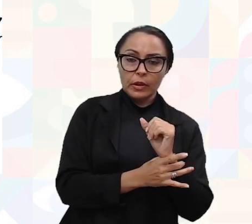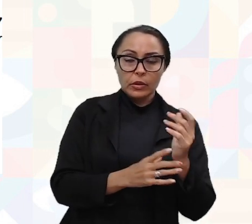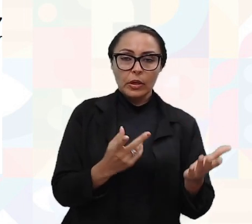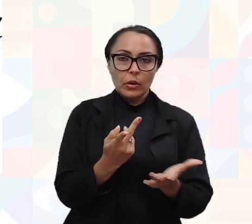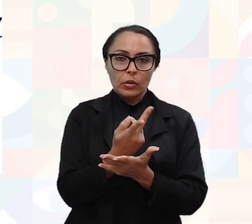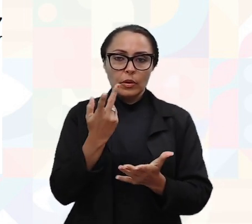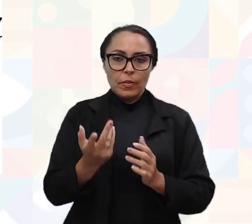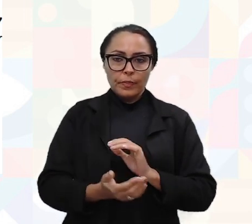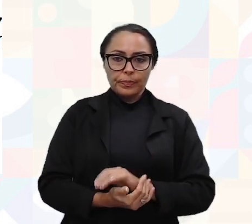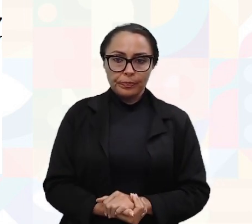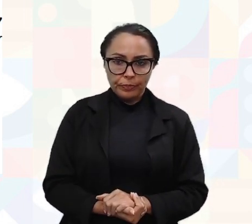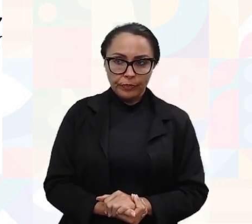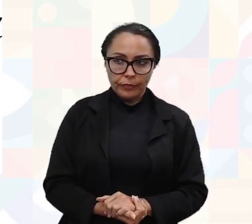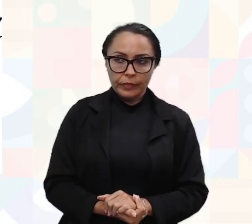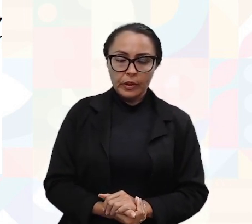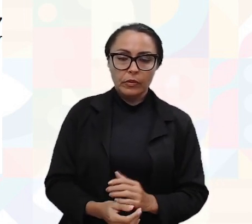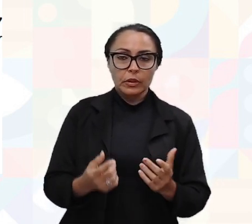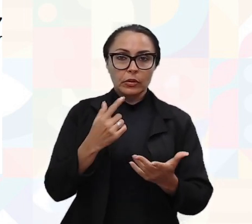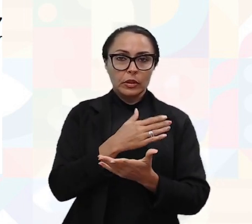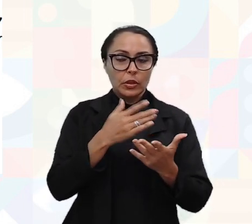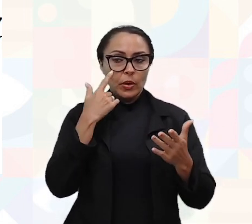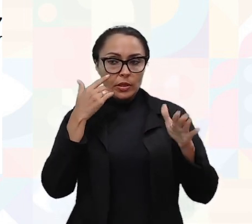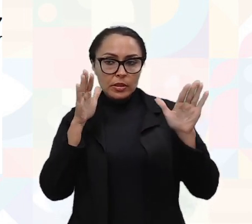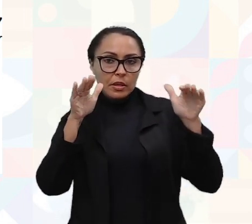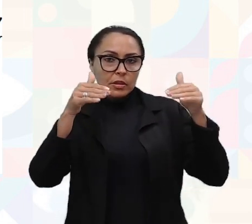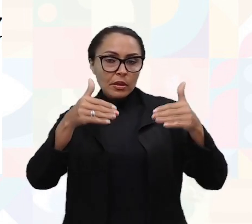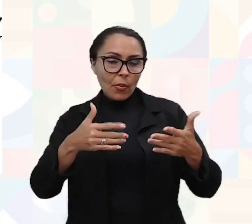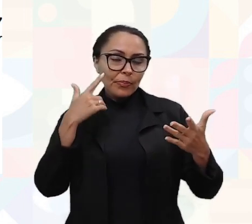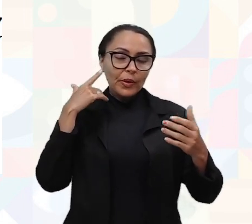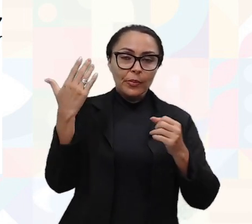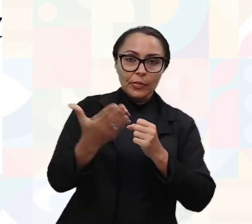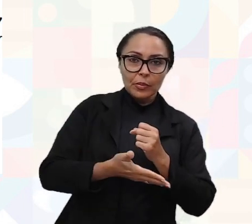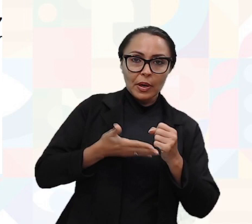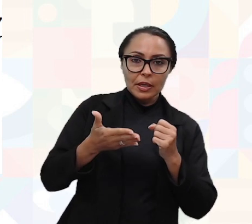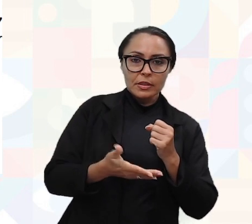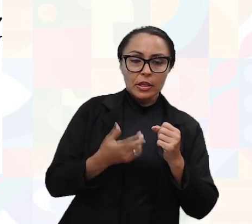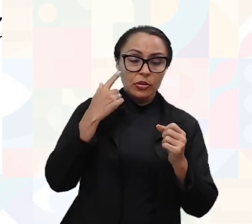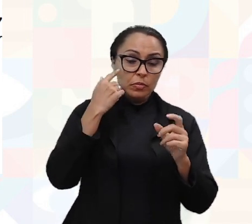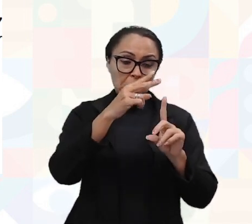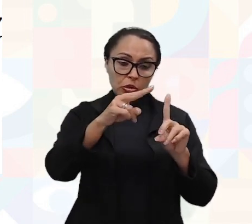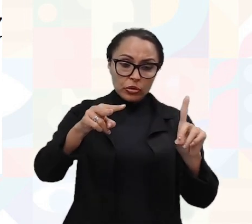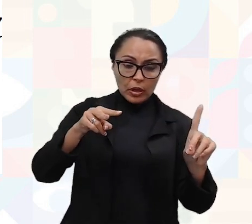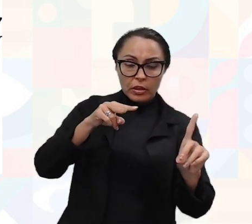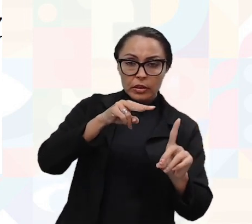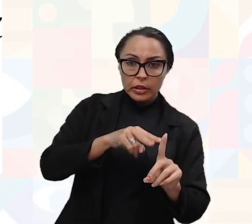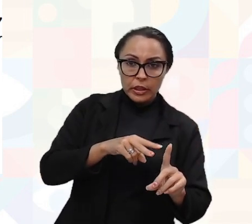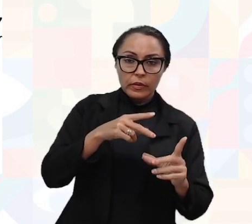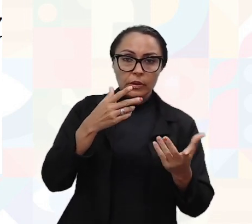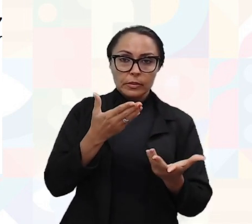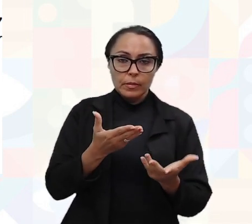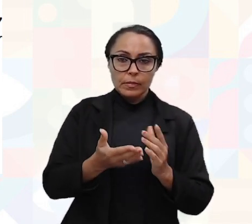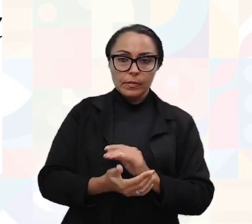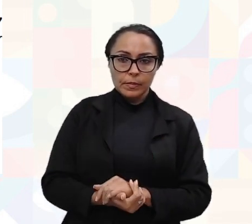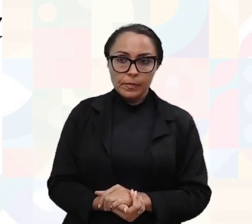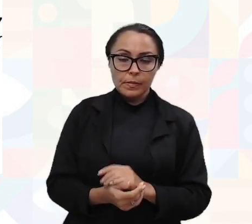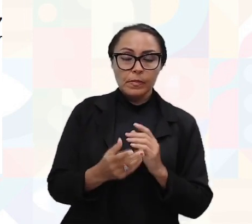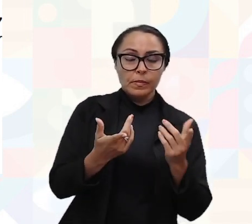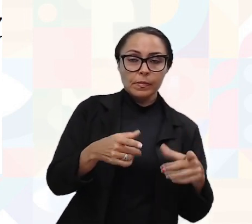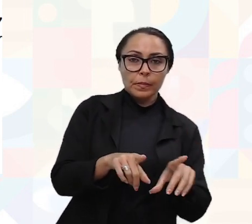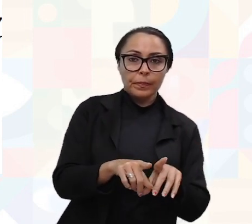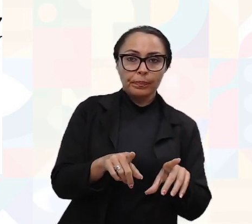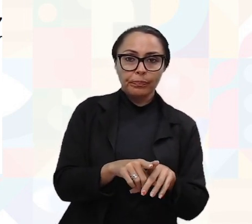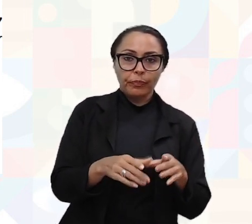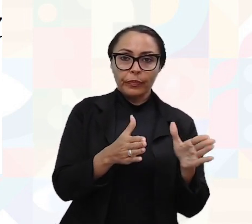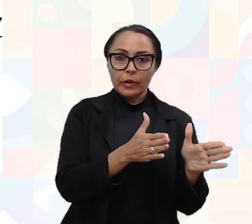acontecer. É uma declaração de intenção baseada em expectativas, tendências e previsões. Além disso, durante